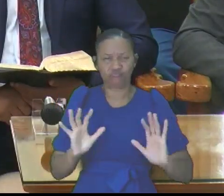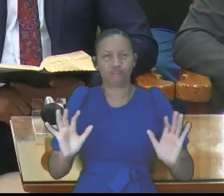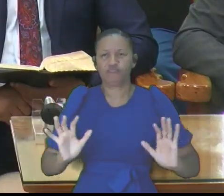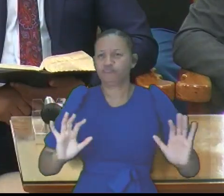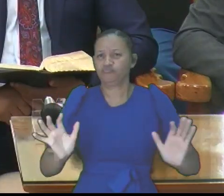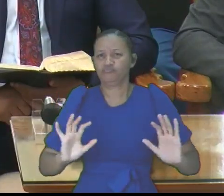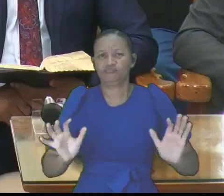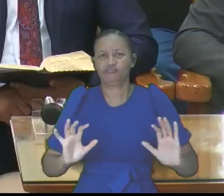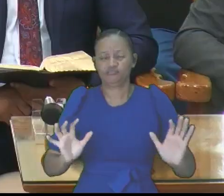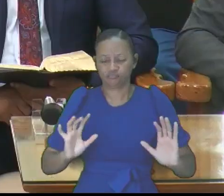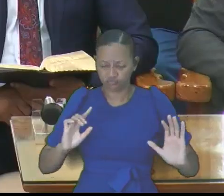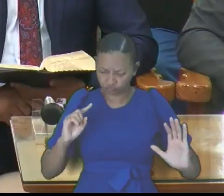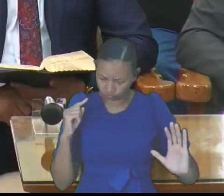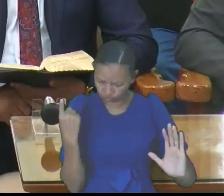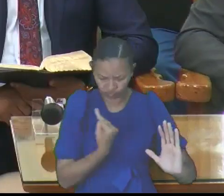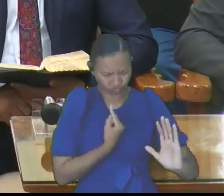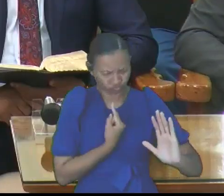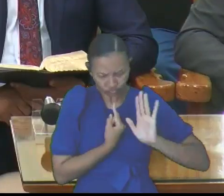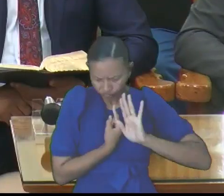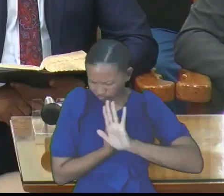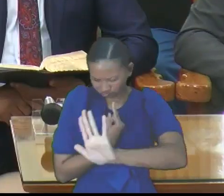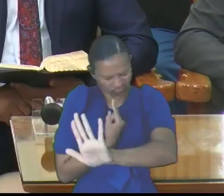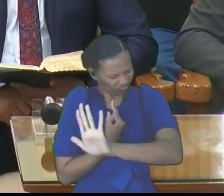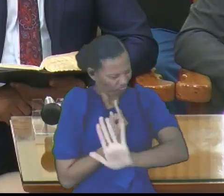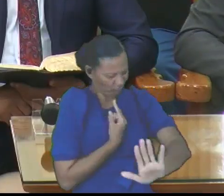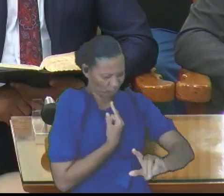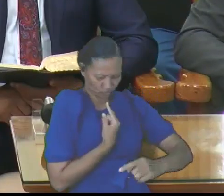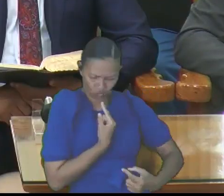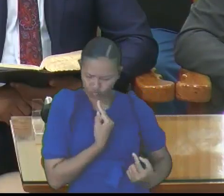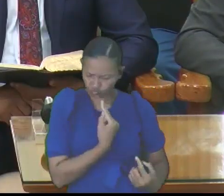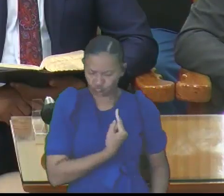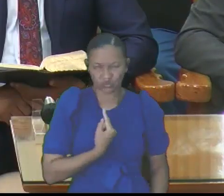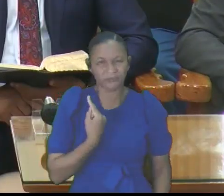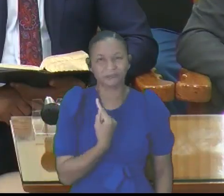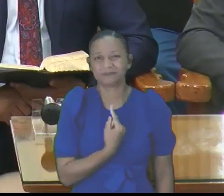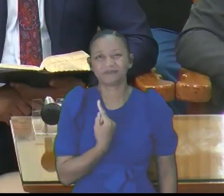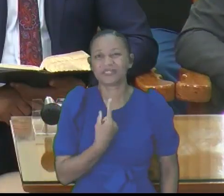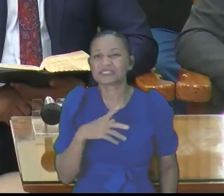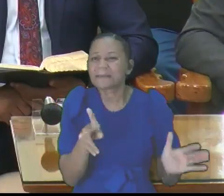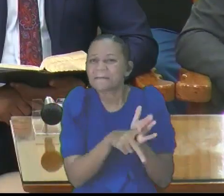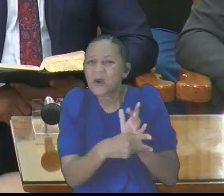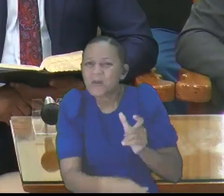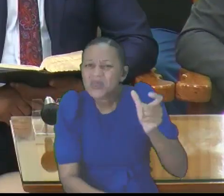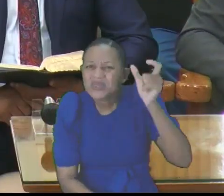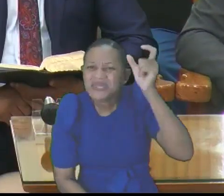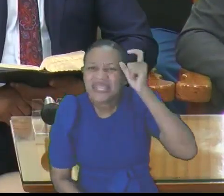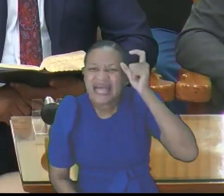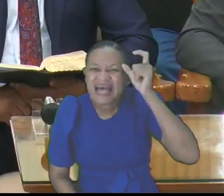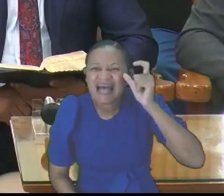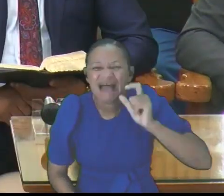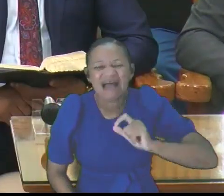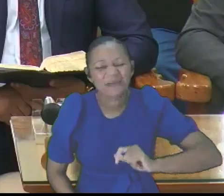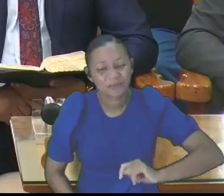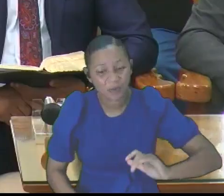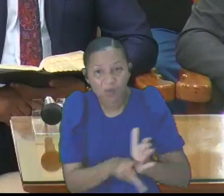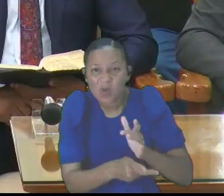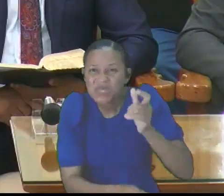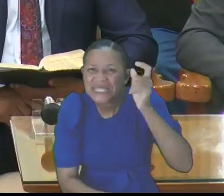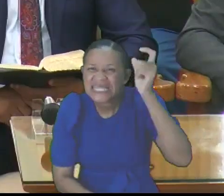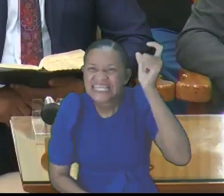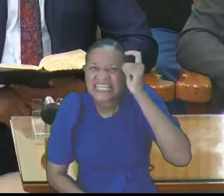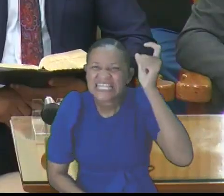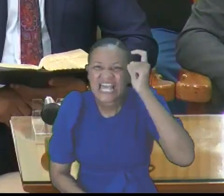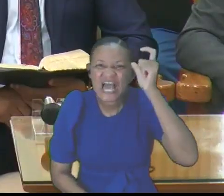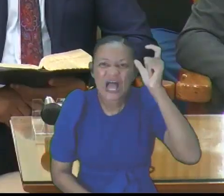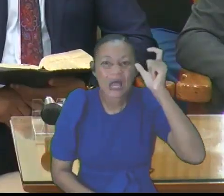Se isola numa bolha. Irmão, isso é diabólico, é satânico.